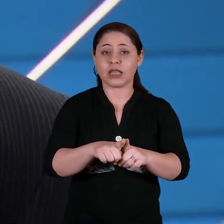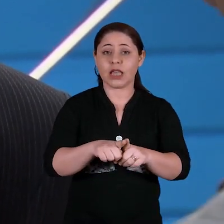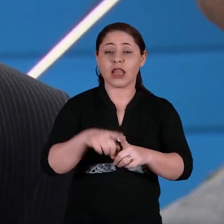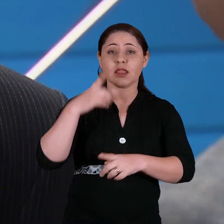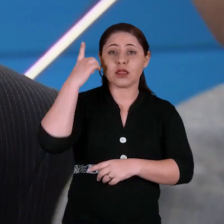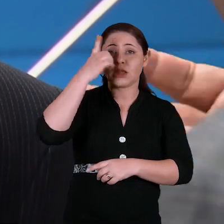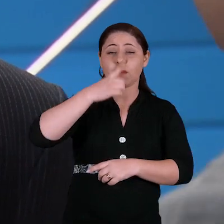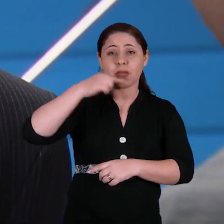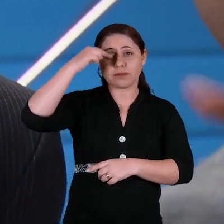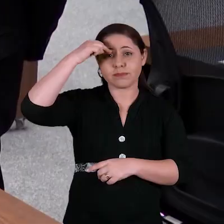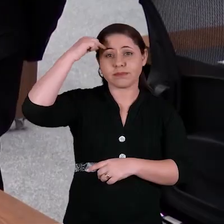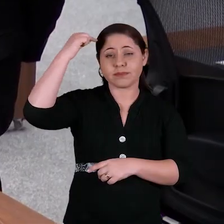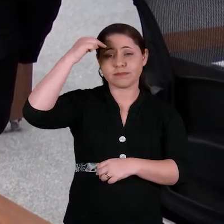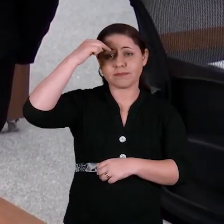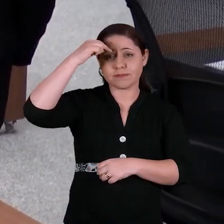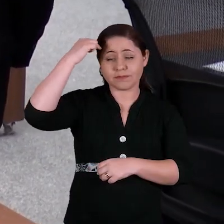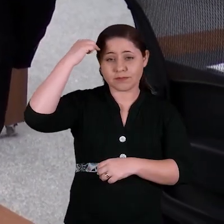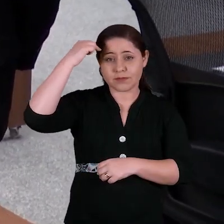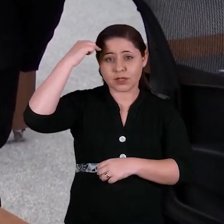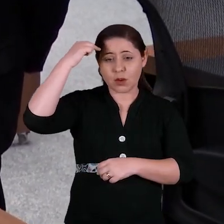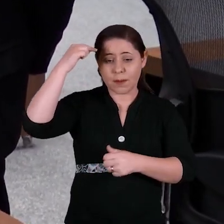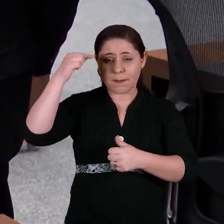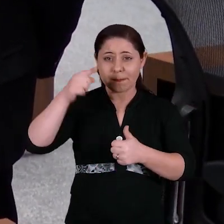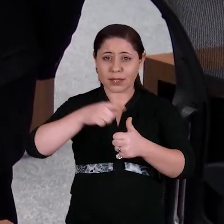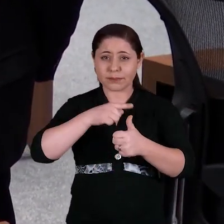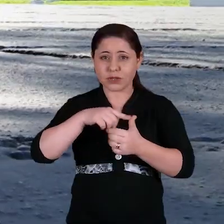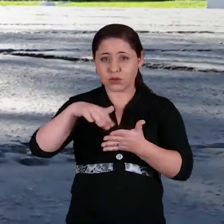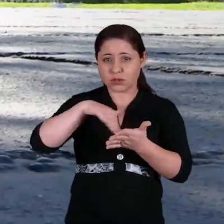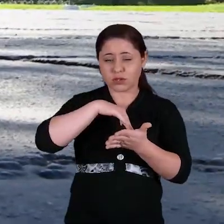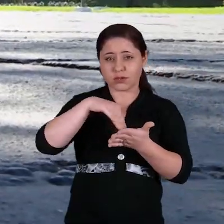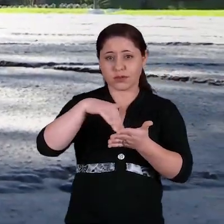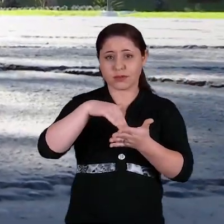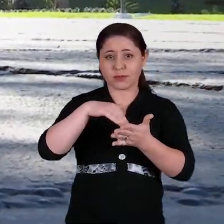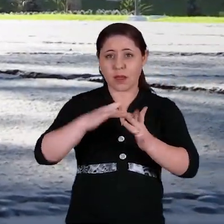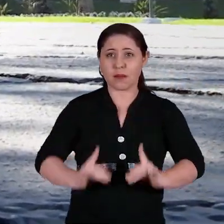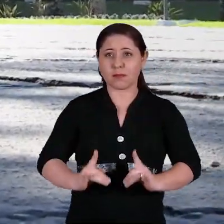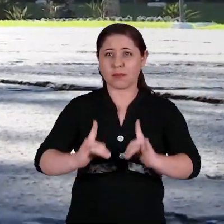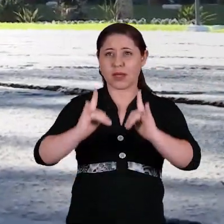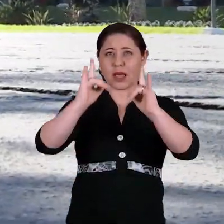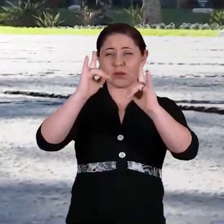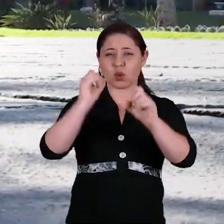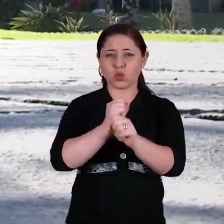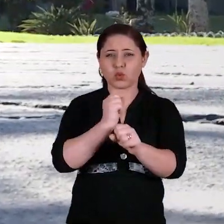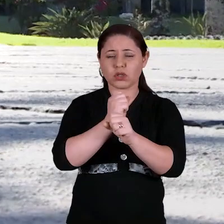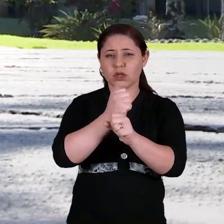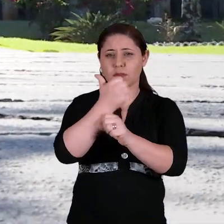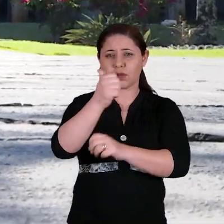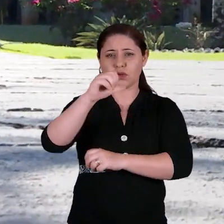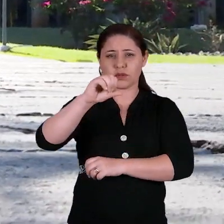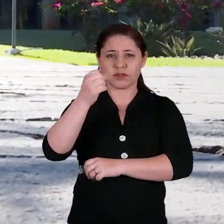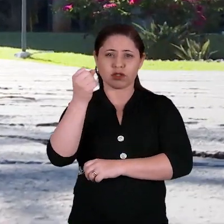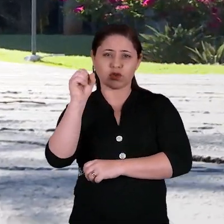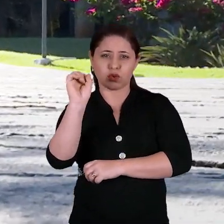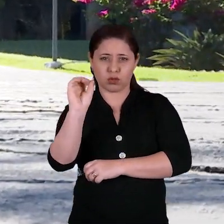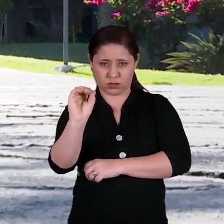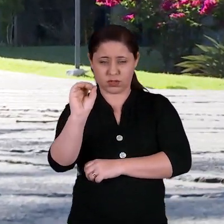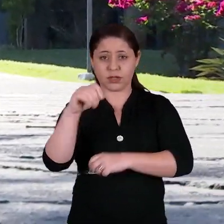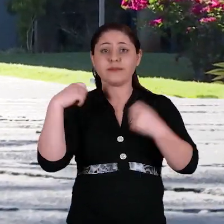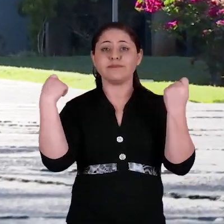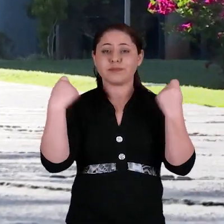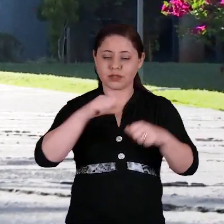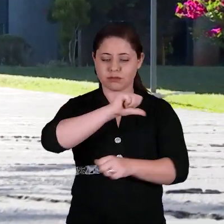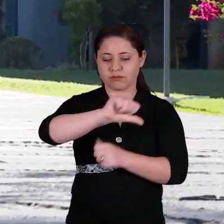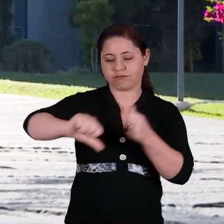Zé Teixeira, do Democratas, primeiro secretário, o prédio construído na década de 1980